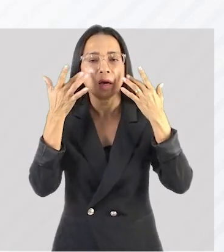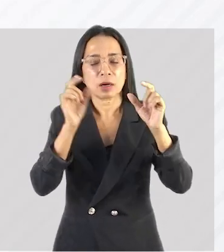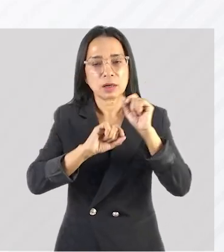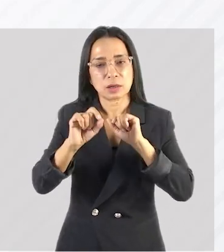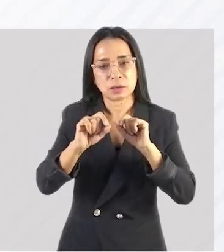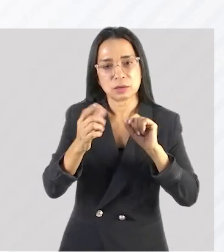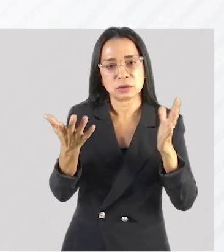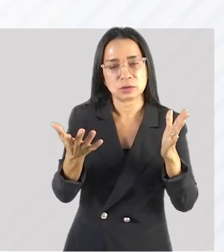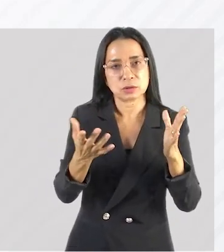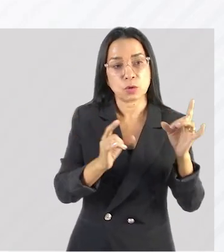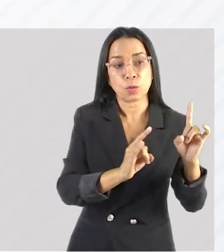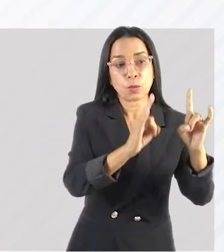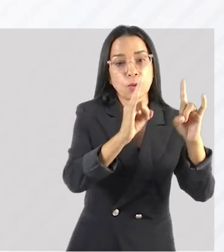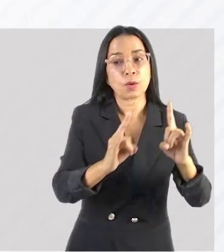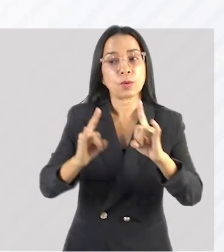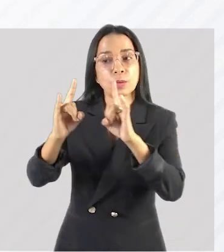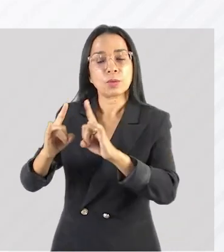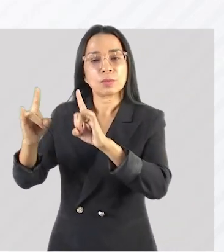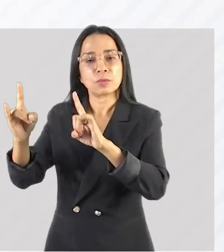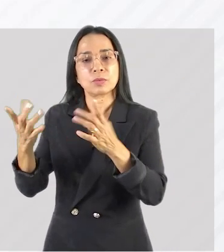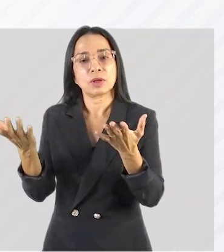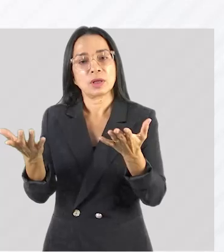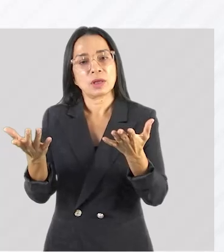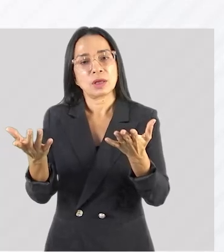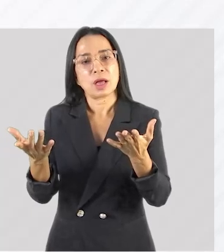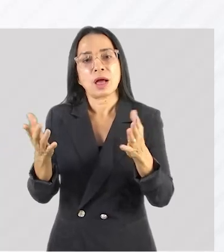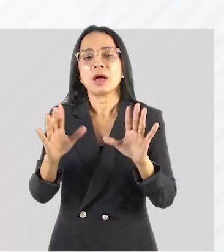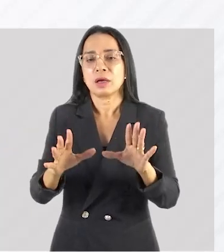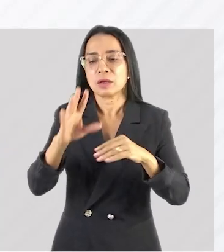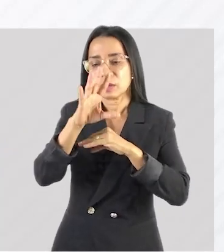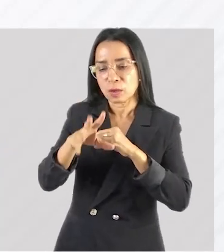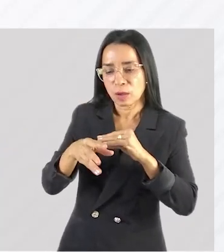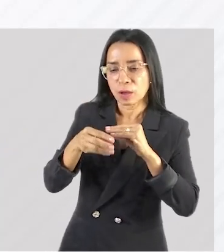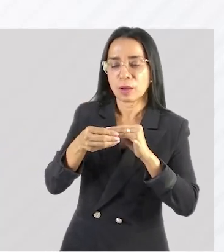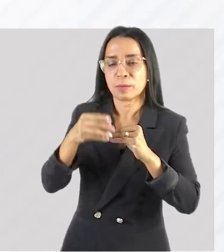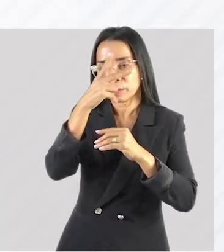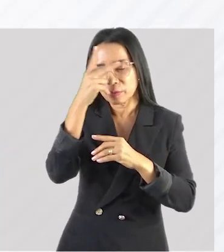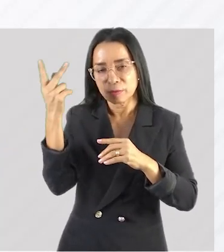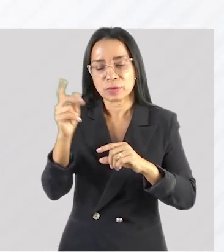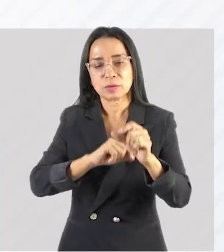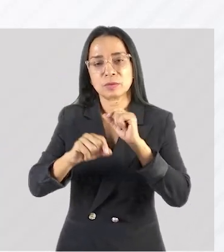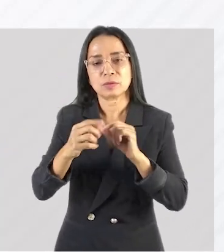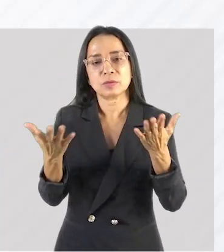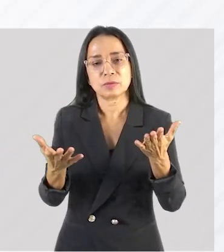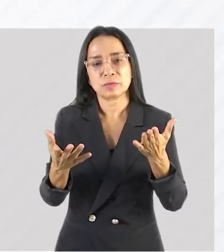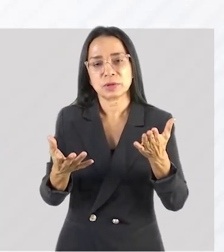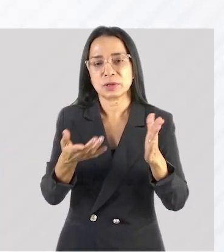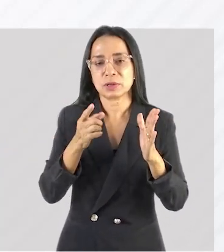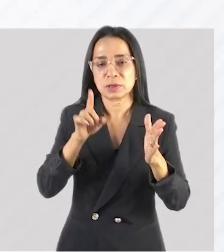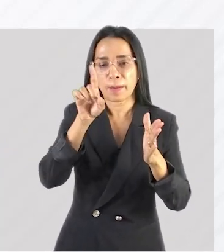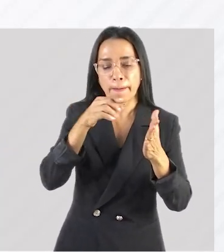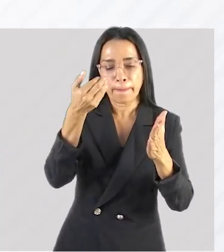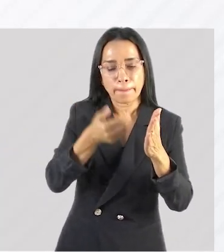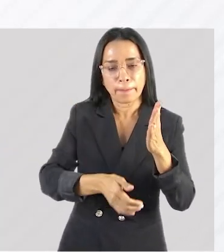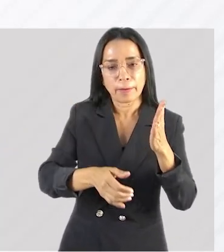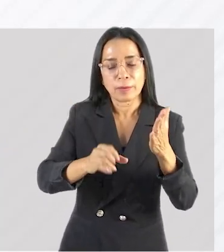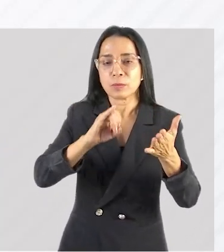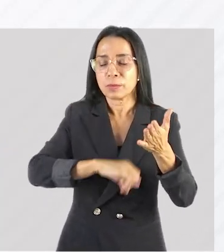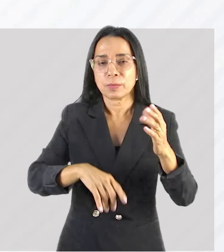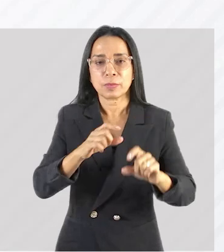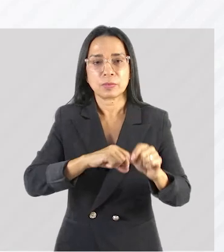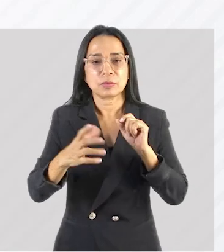prefeitura oferece abatimentos em impostos. No edifício das Acácias, o artista